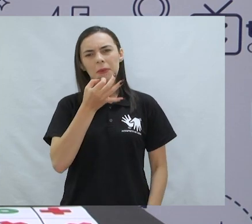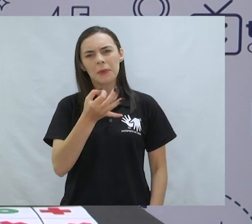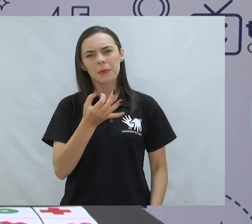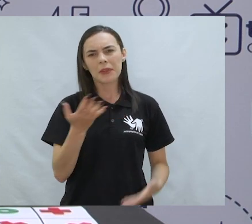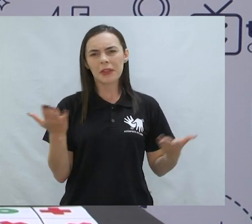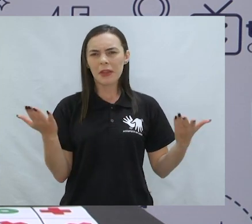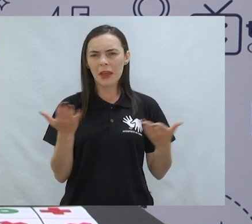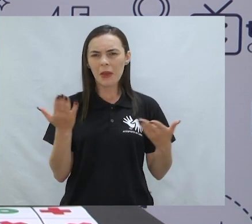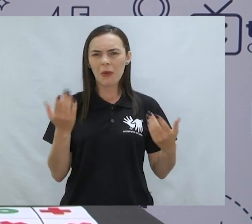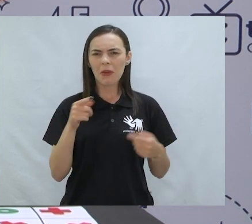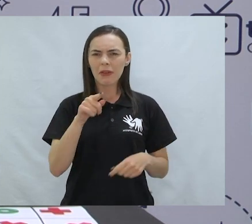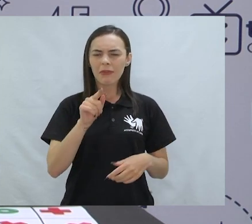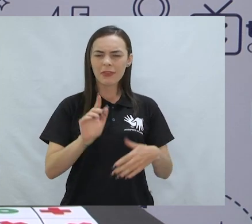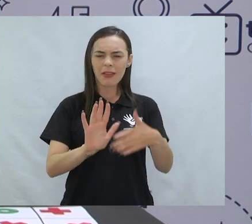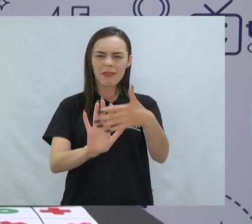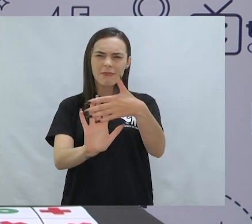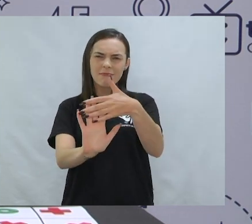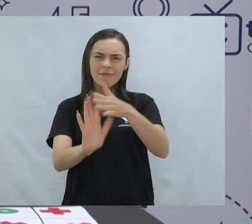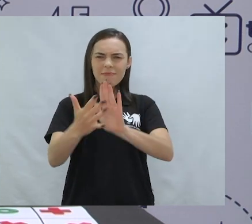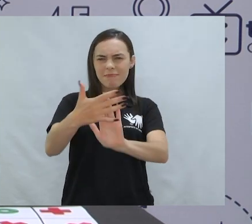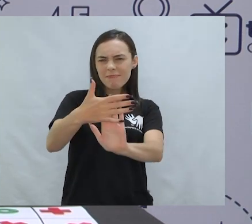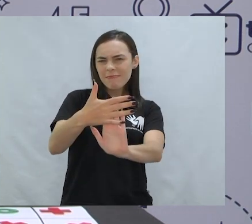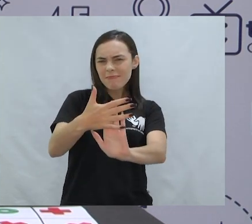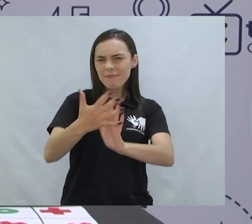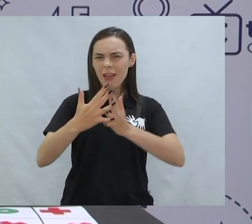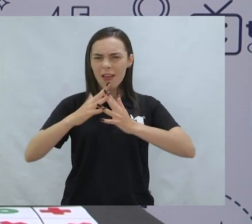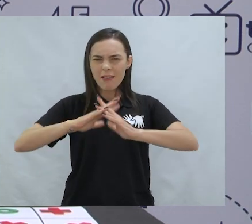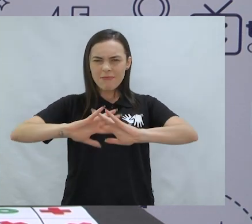da gente fazer um alongamento bem rapidinho aqui